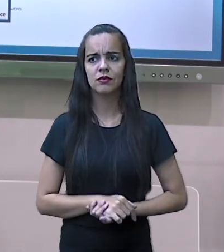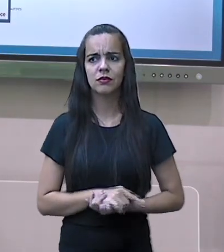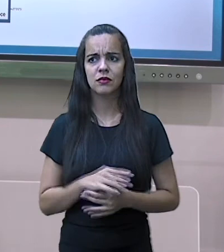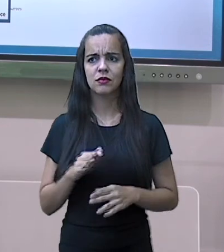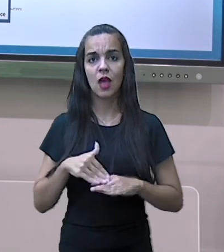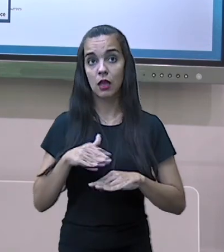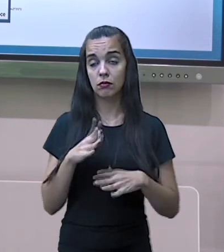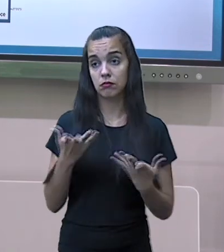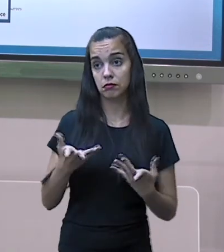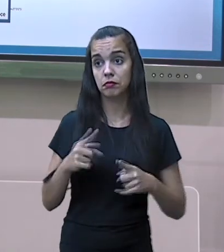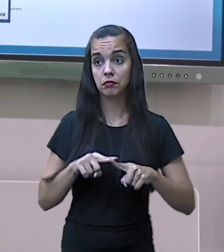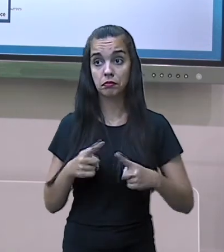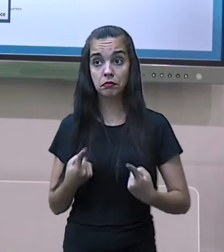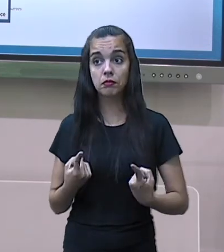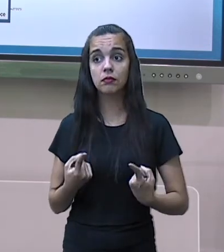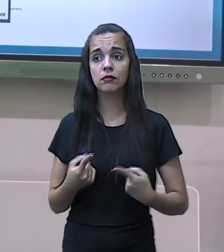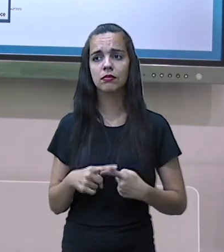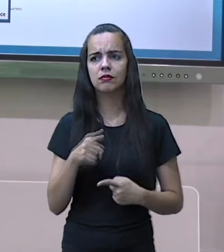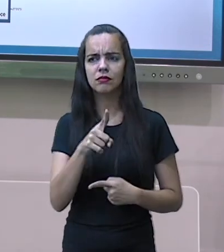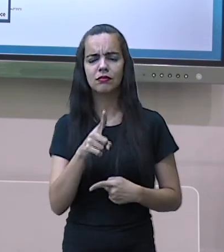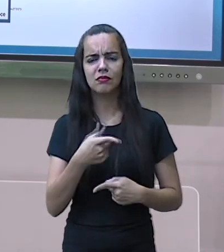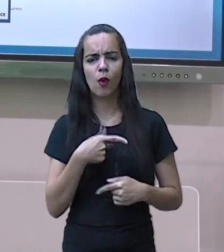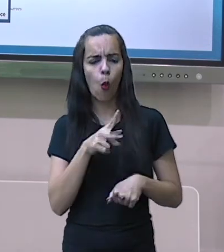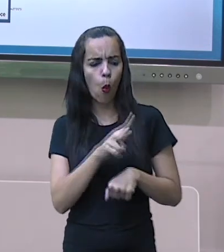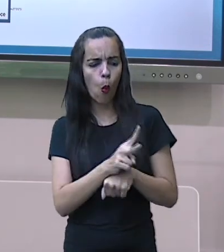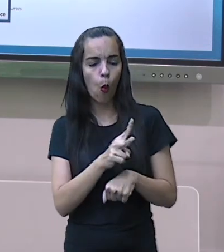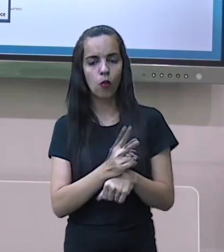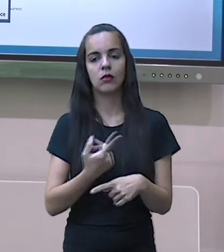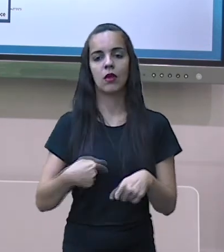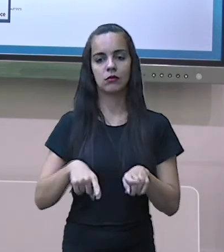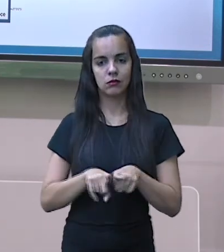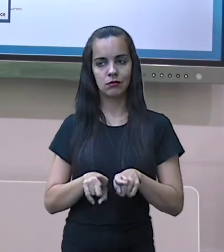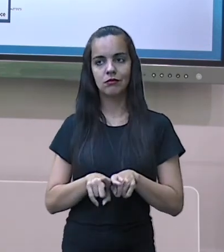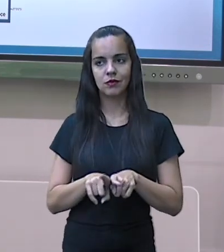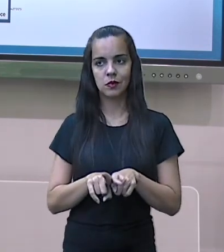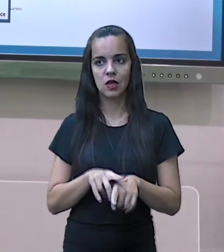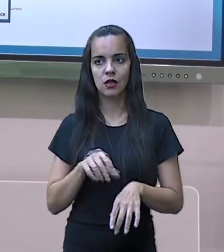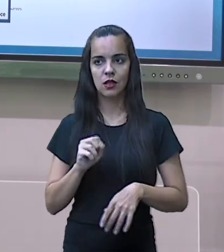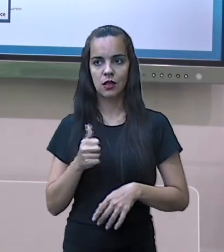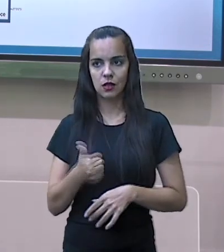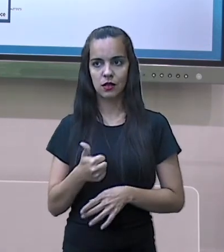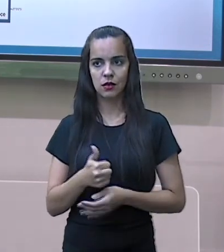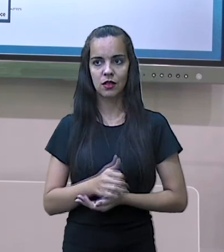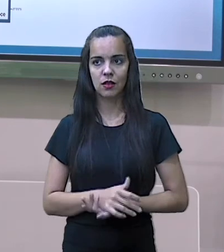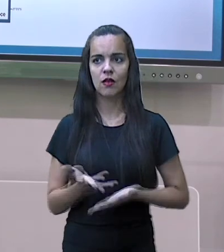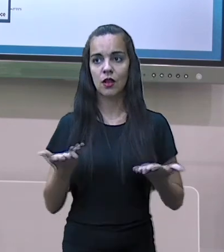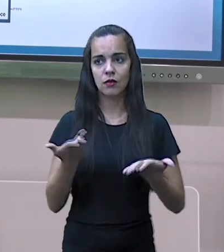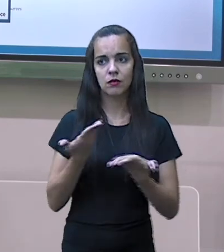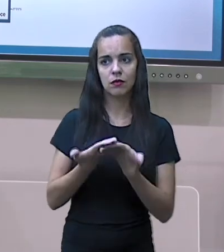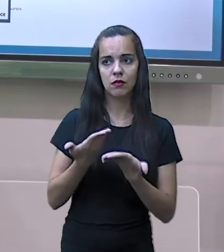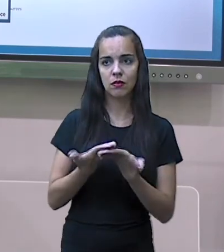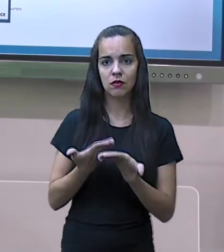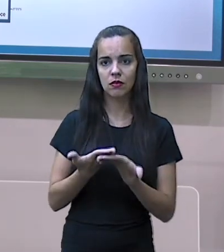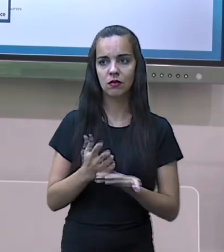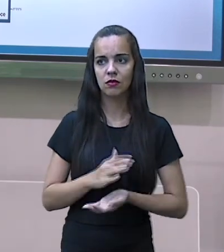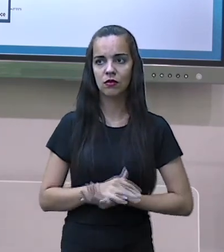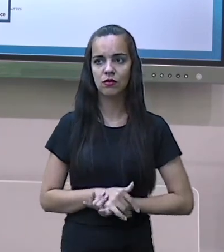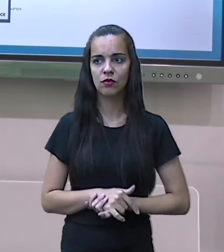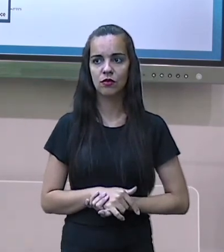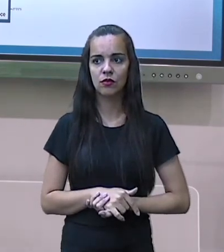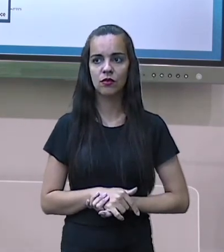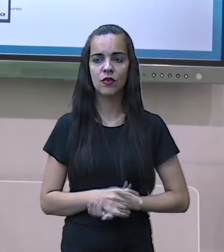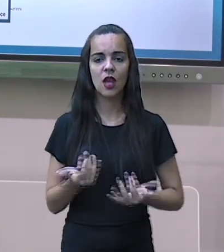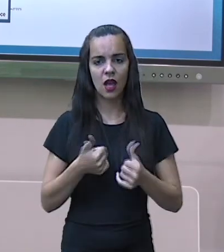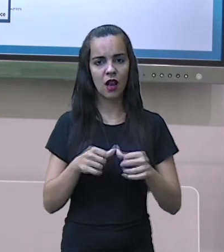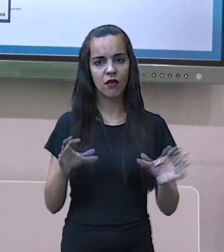Até mesmo para podermos preservá-lo. Tá certo? Essa nossa aula, ela vai ficando